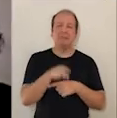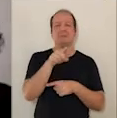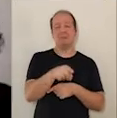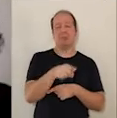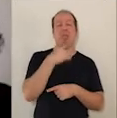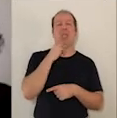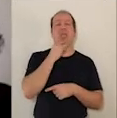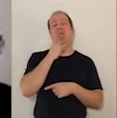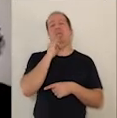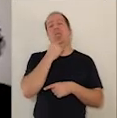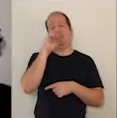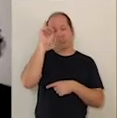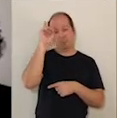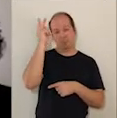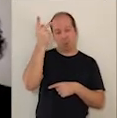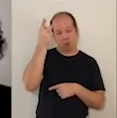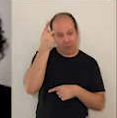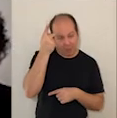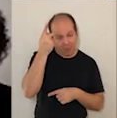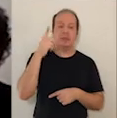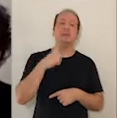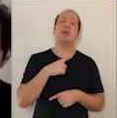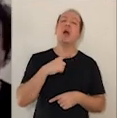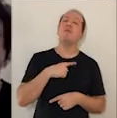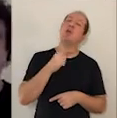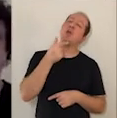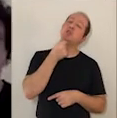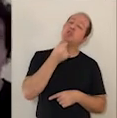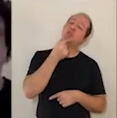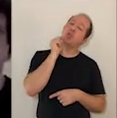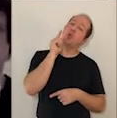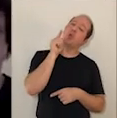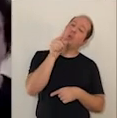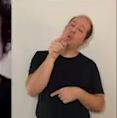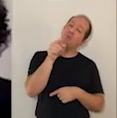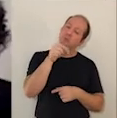lá, excelência, também estava esse senhor aqui.